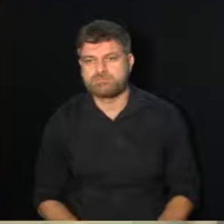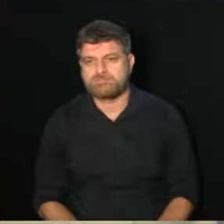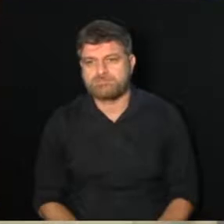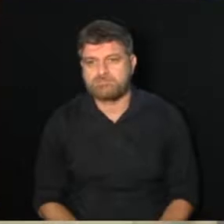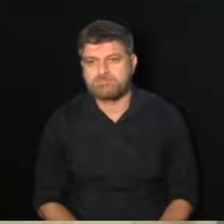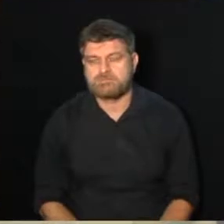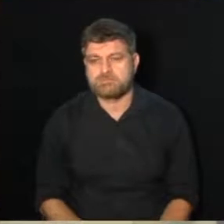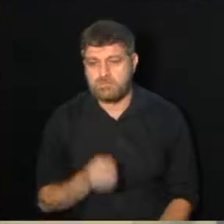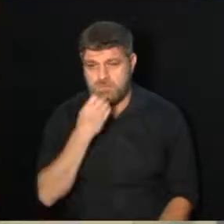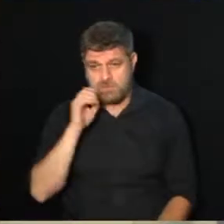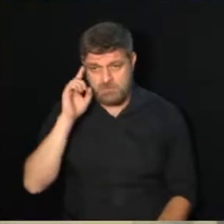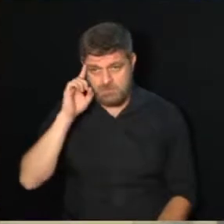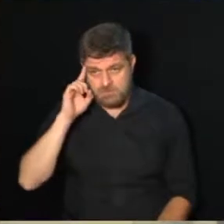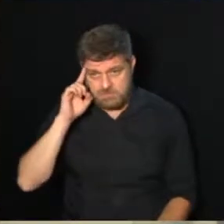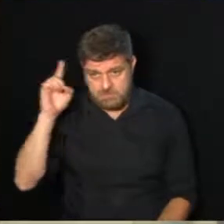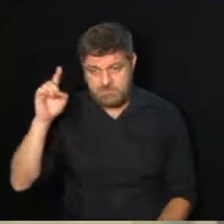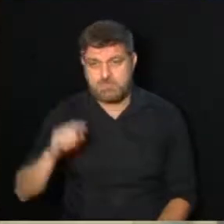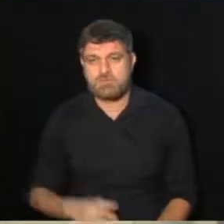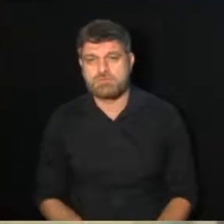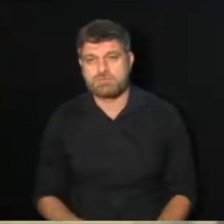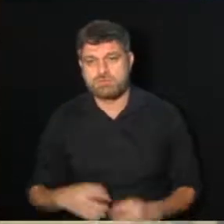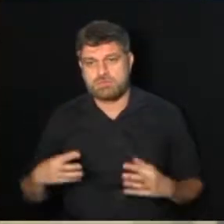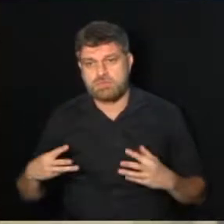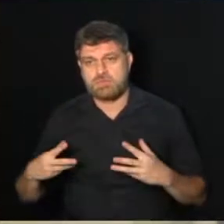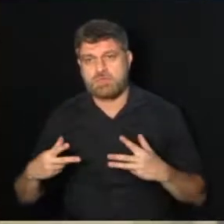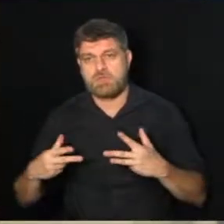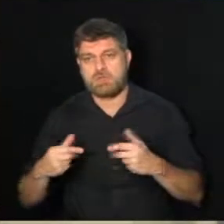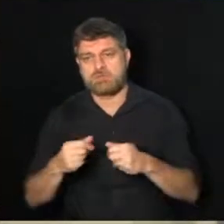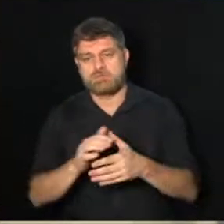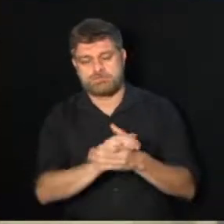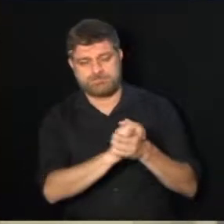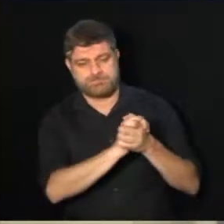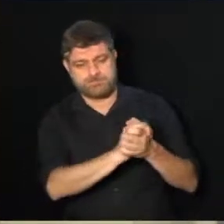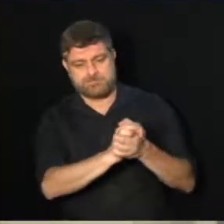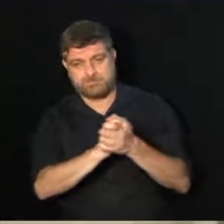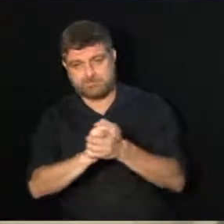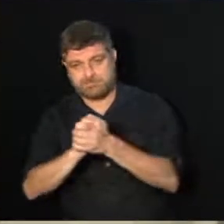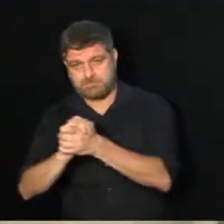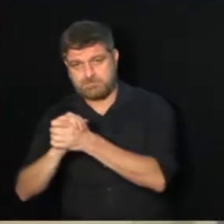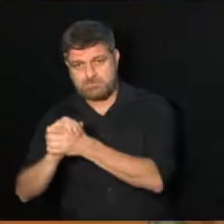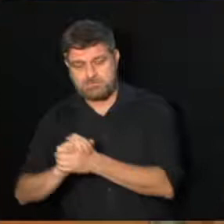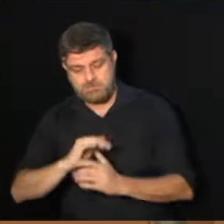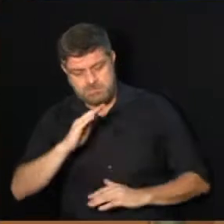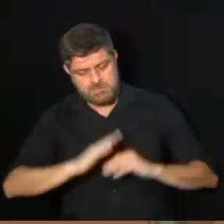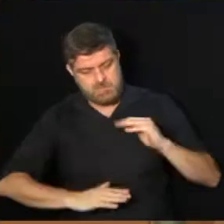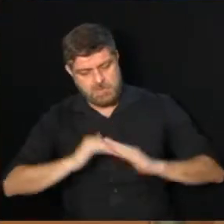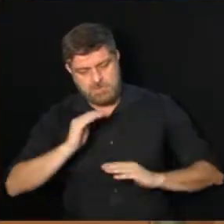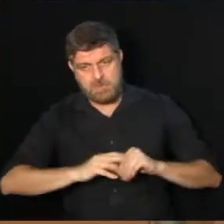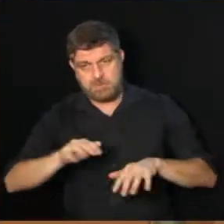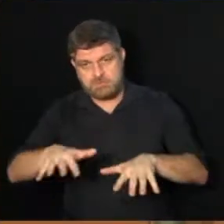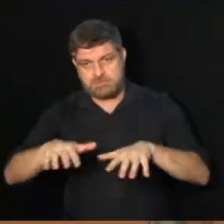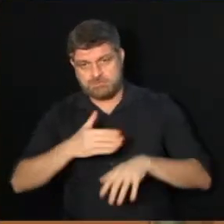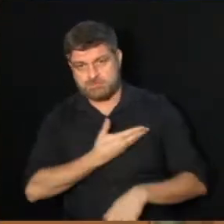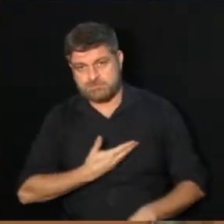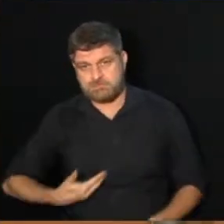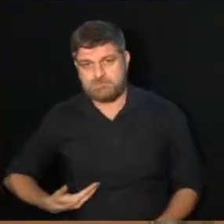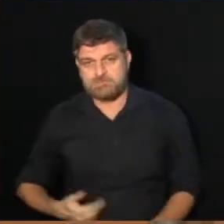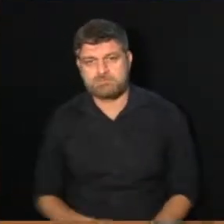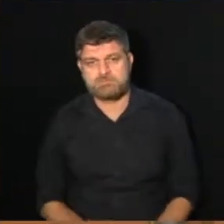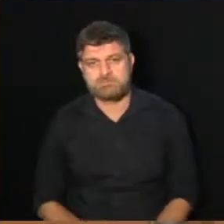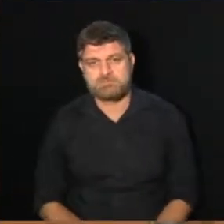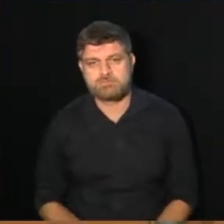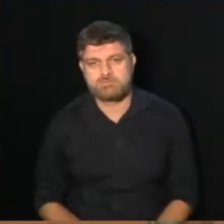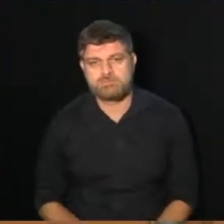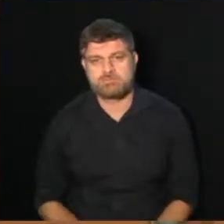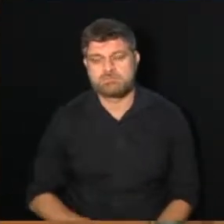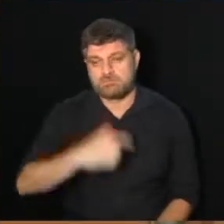Bom dia a todos e todas. Saudar a iniciativa dessa audiência pública.